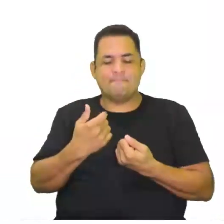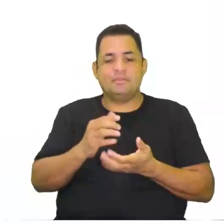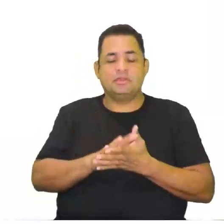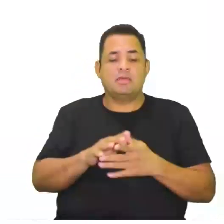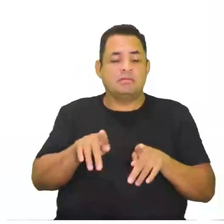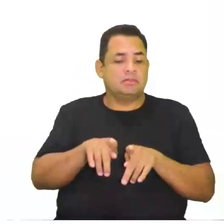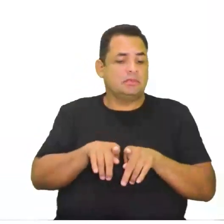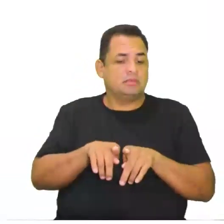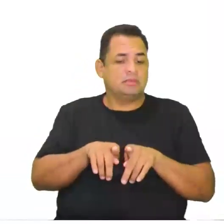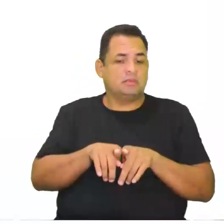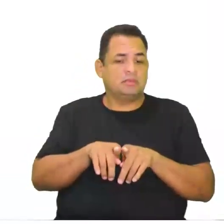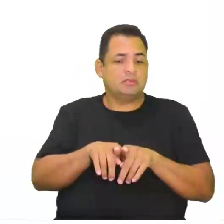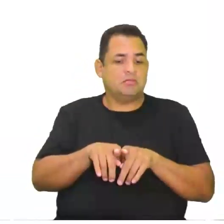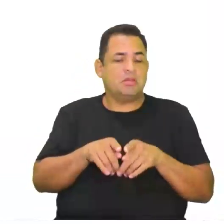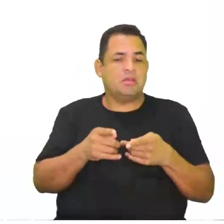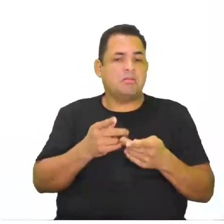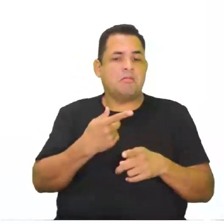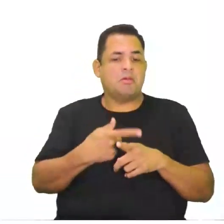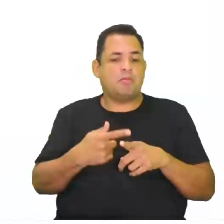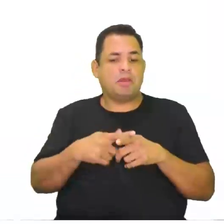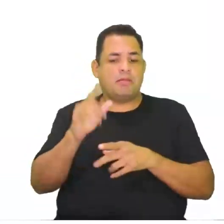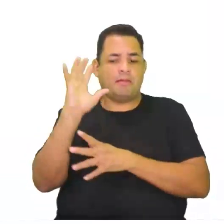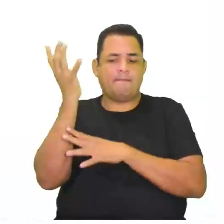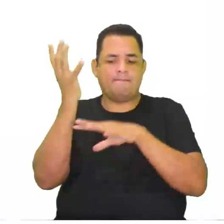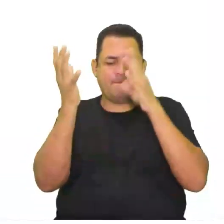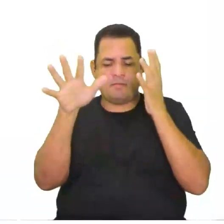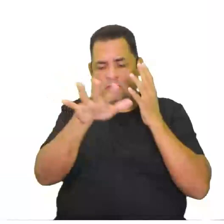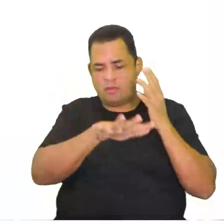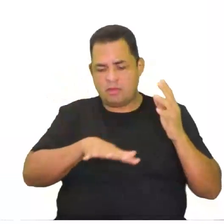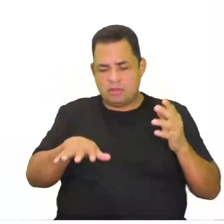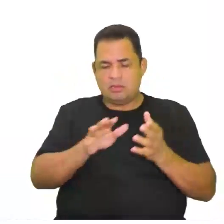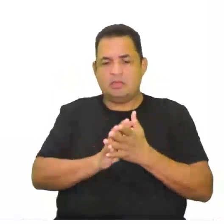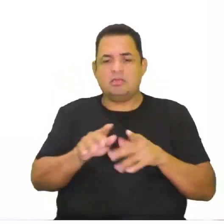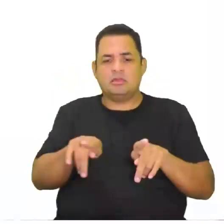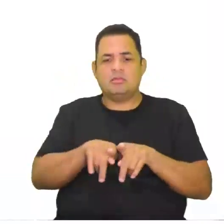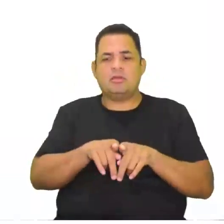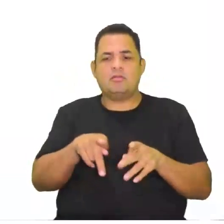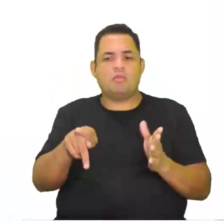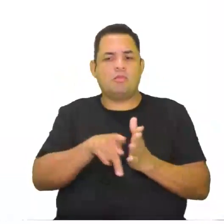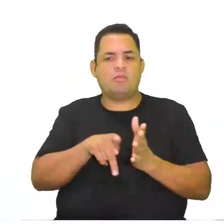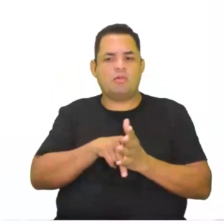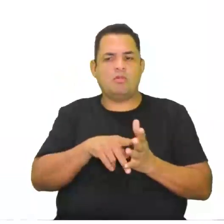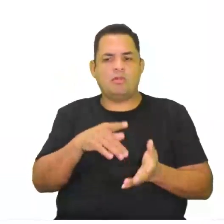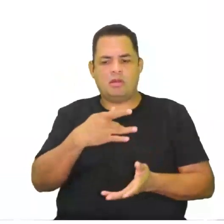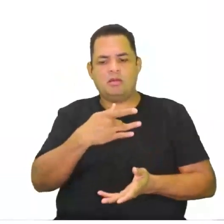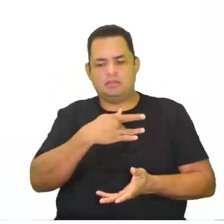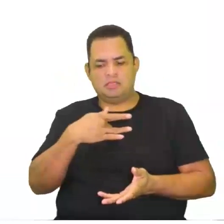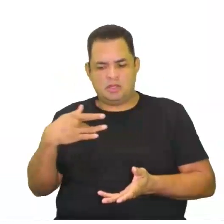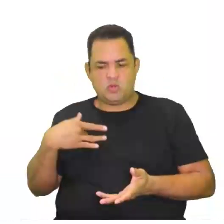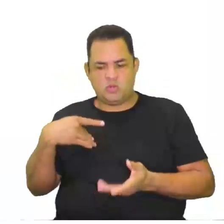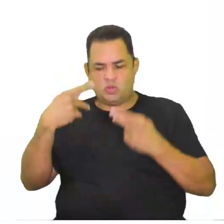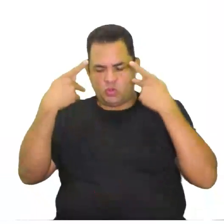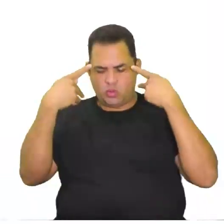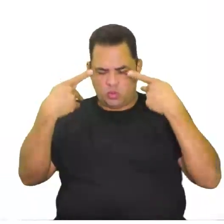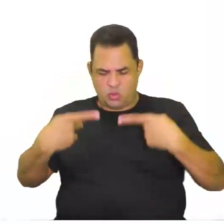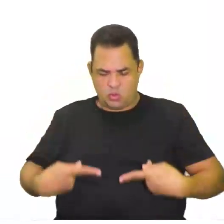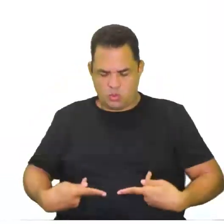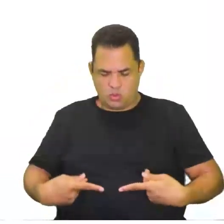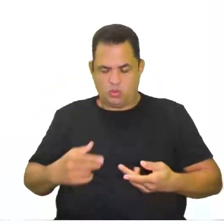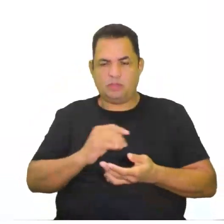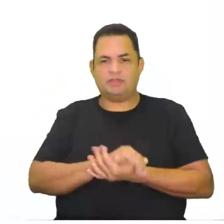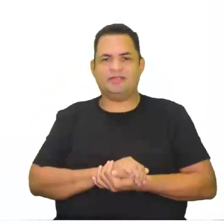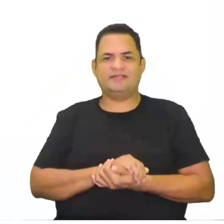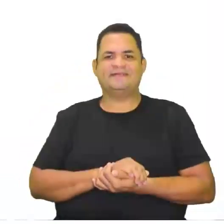meio ambiente, mas para o próprio ser humano, para o próprio homem, né? Para a natureza de um modo geral, porque nós